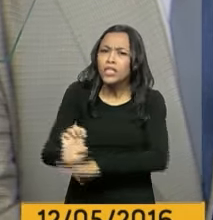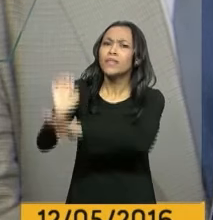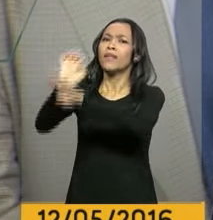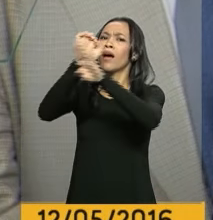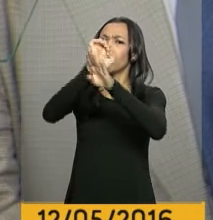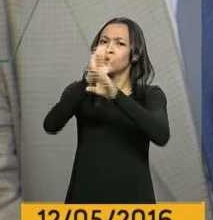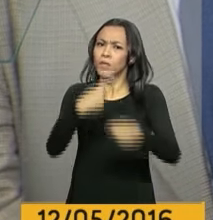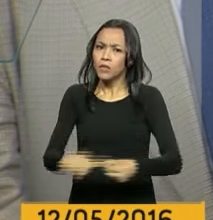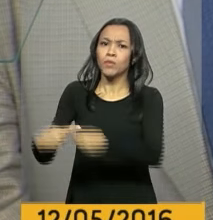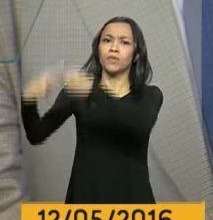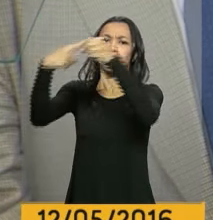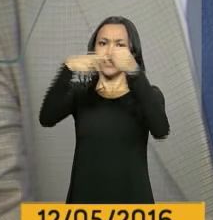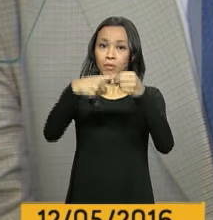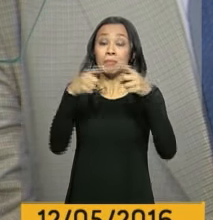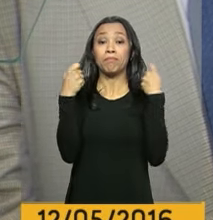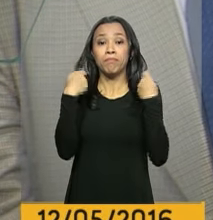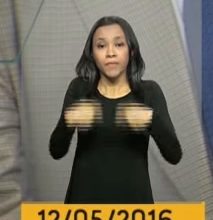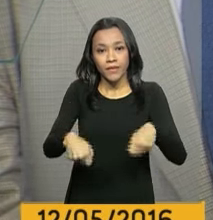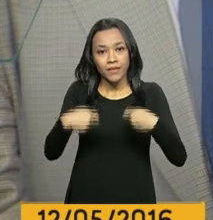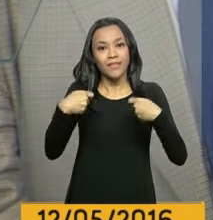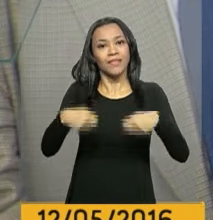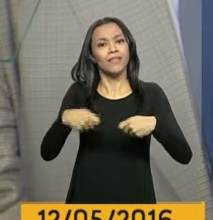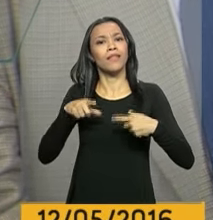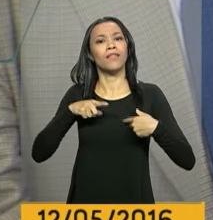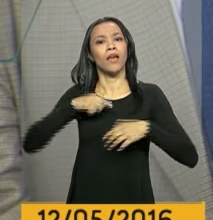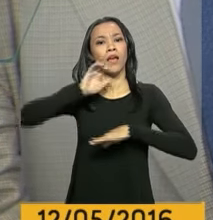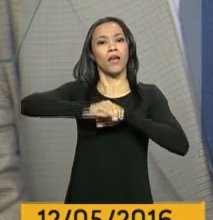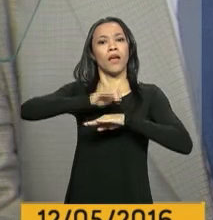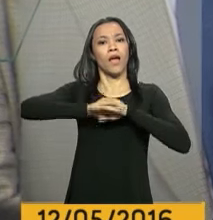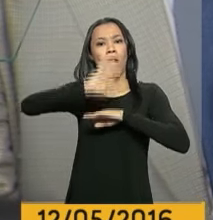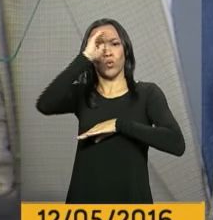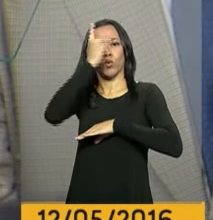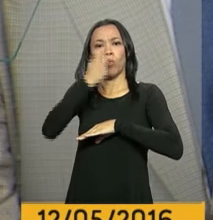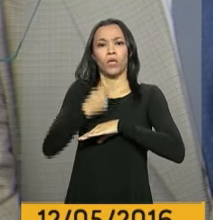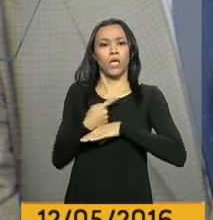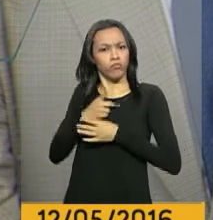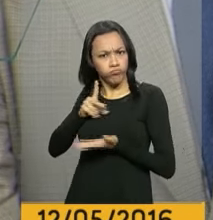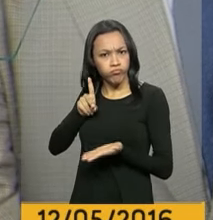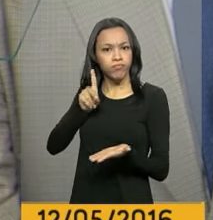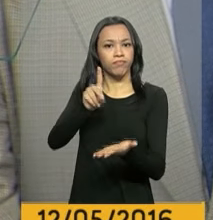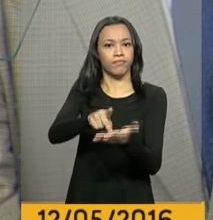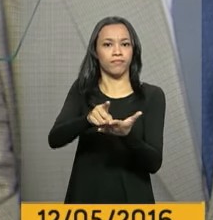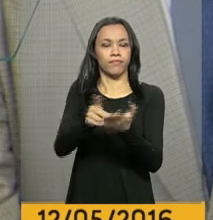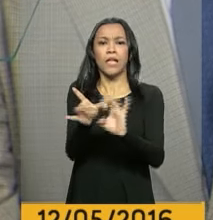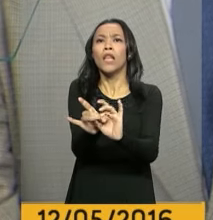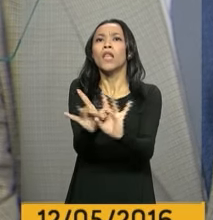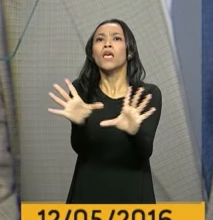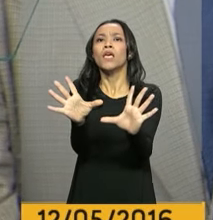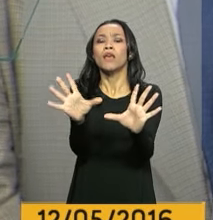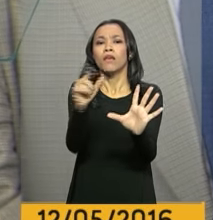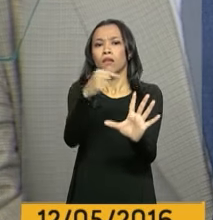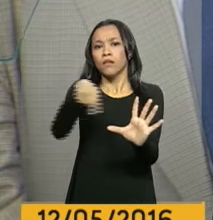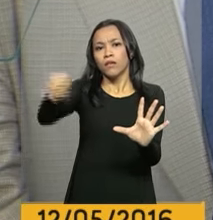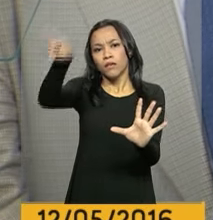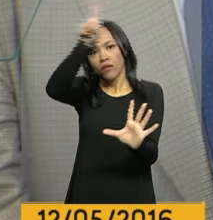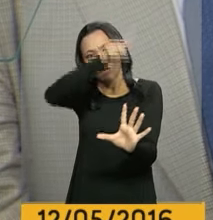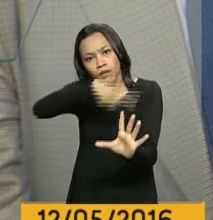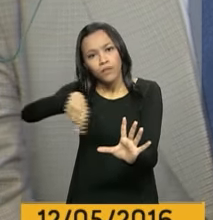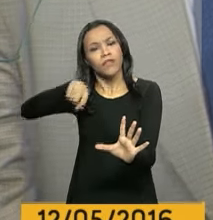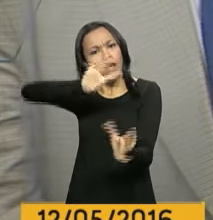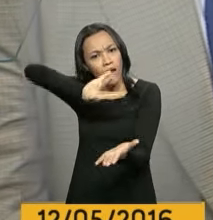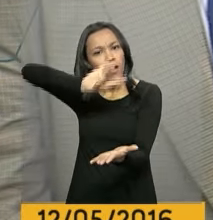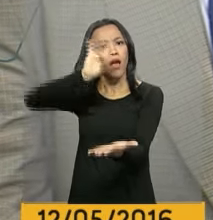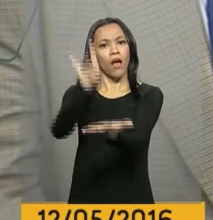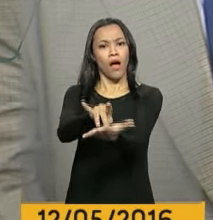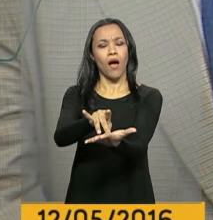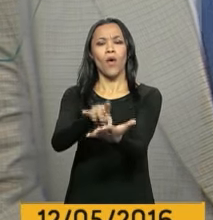Estados e municípios precisam ganhar autonomia verdadeira, sob a égide de uma federação real, não sob